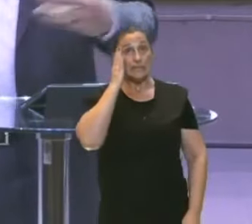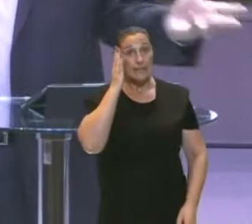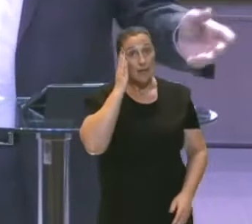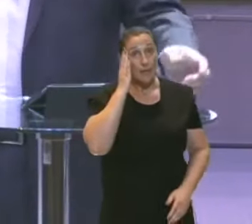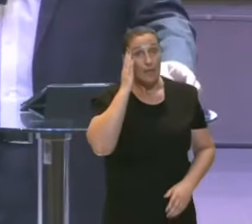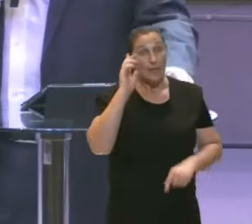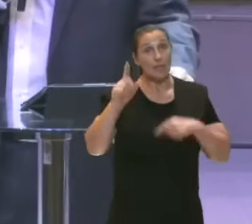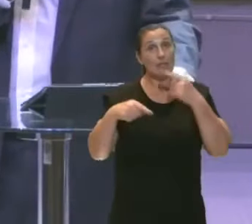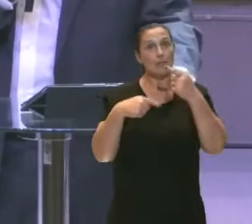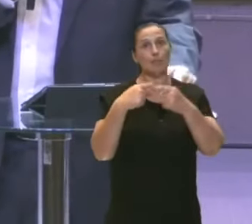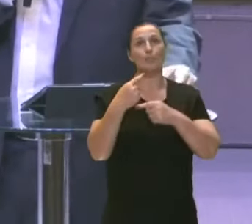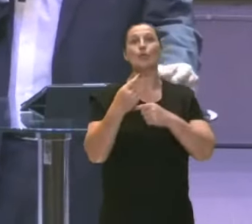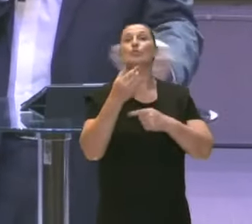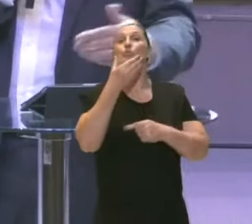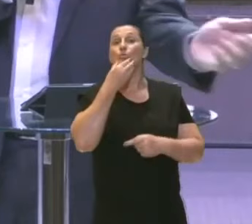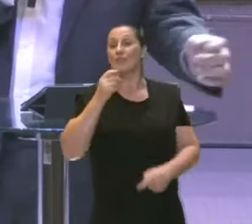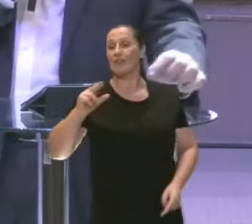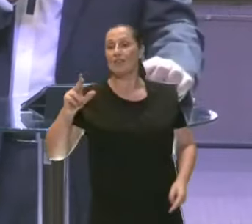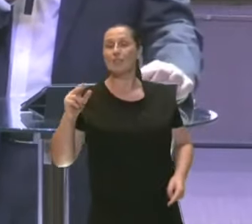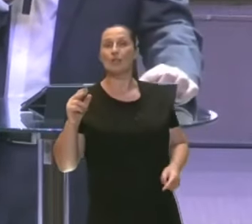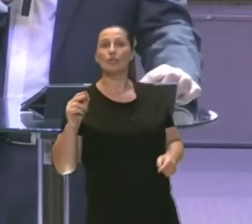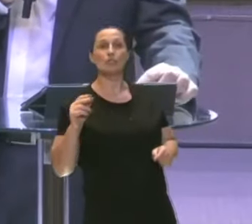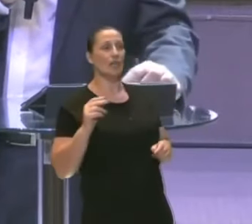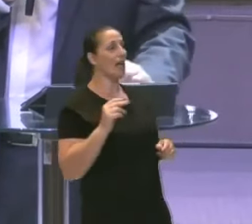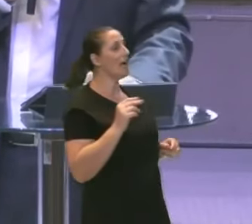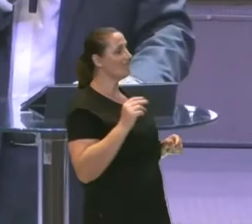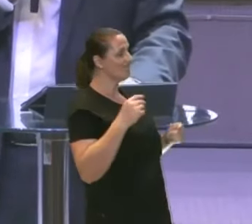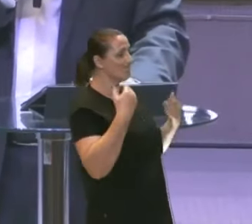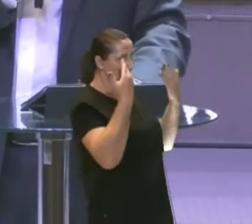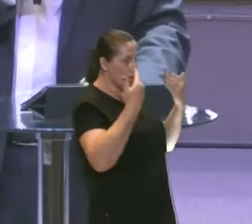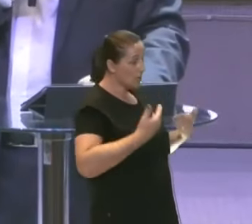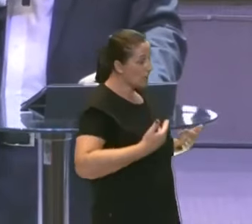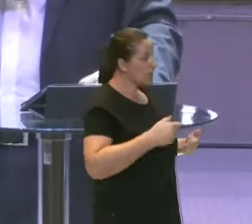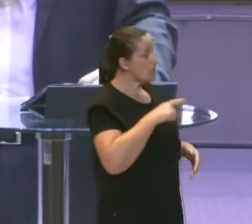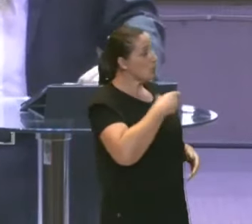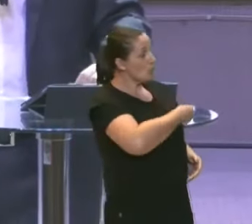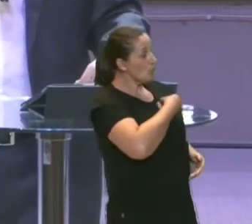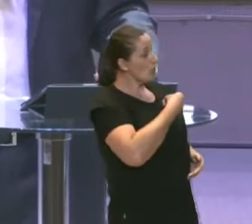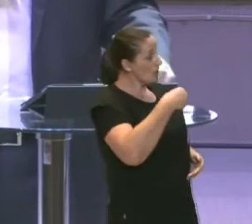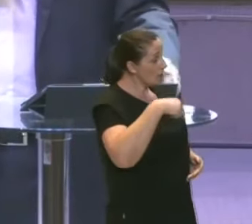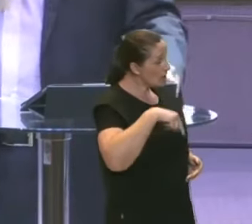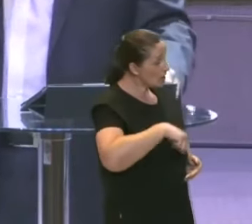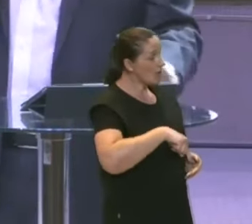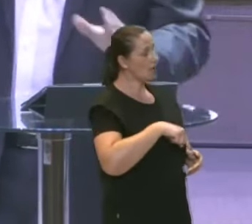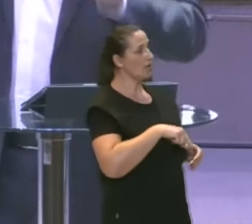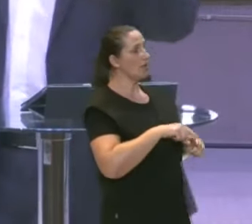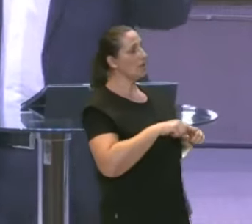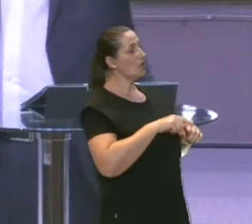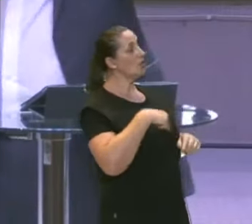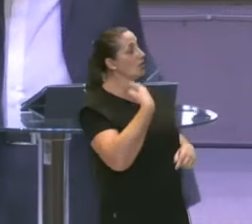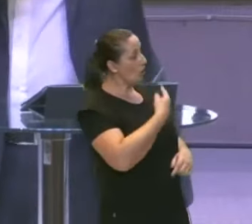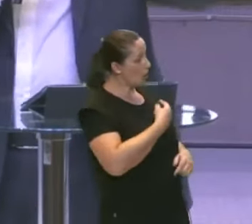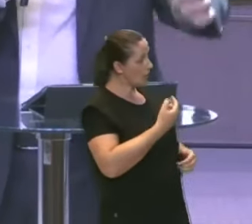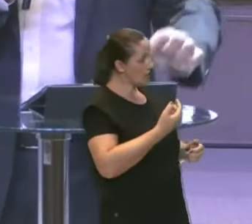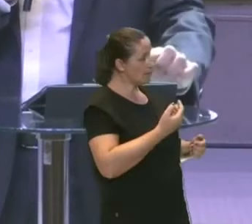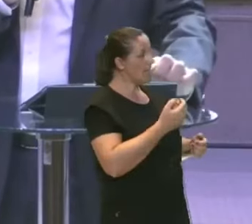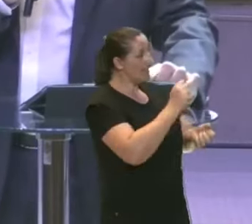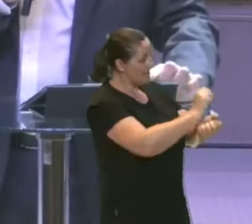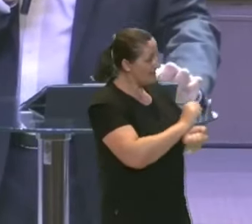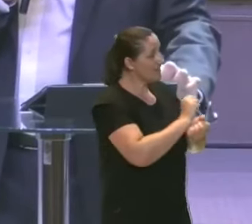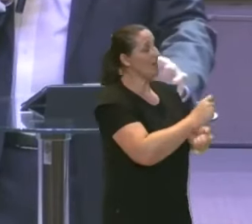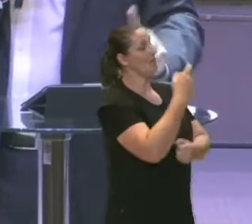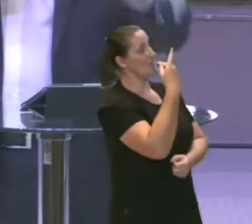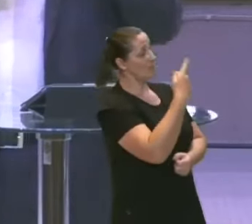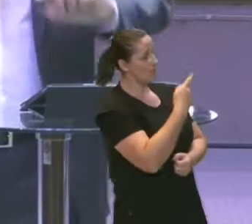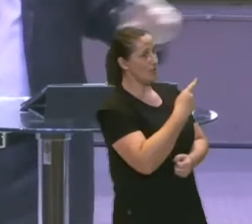disseram: aqui estamos nós, seremos seus escravos, seus criados. Mas José respondeu: não tenham